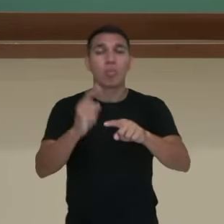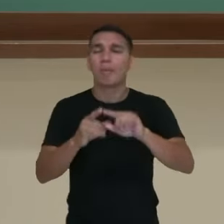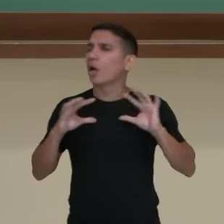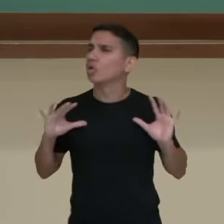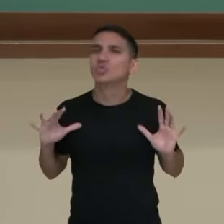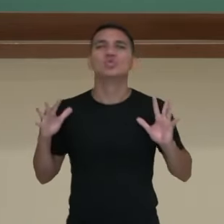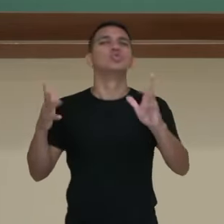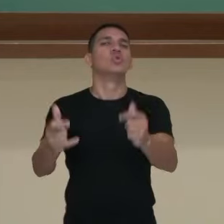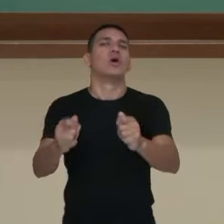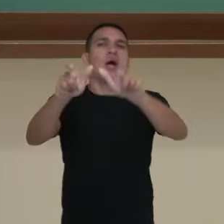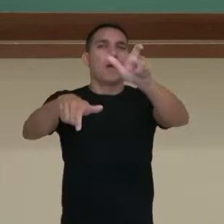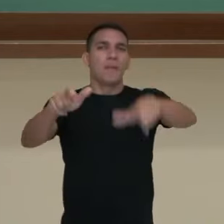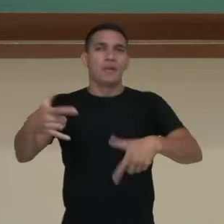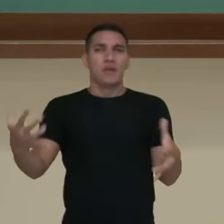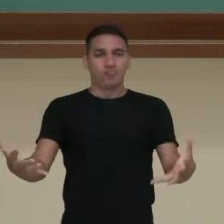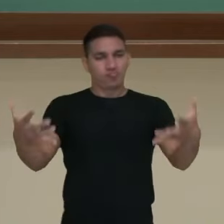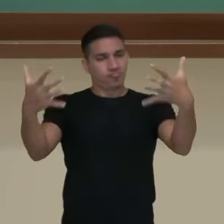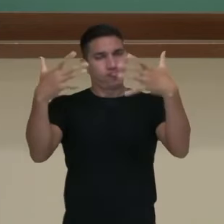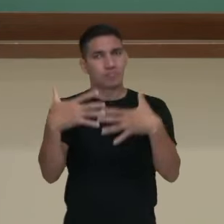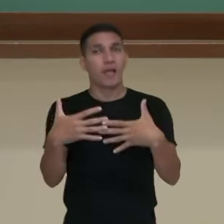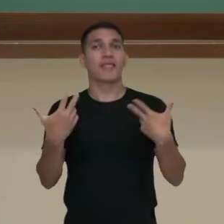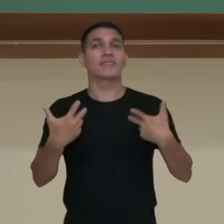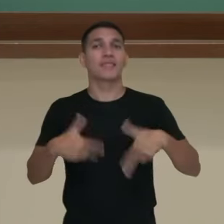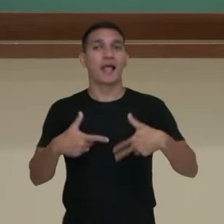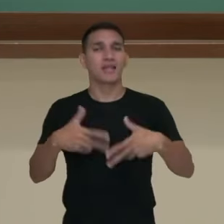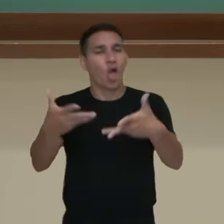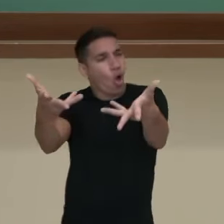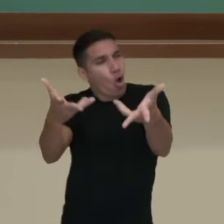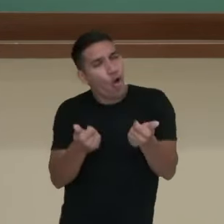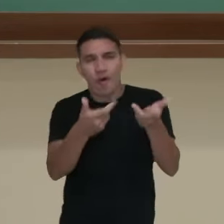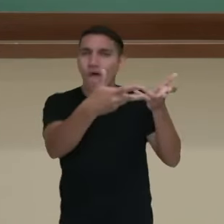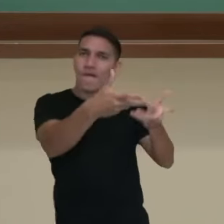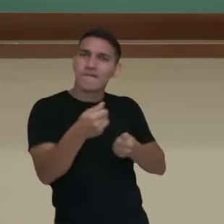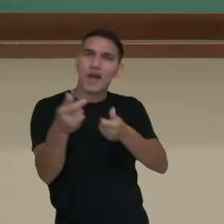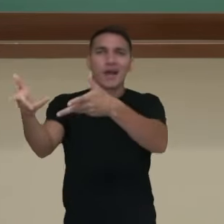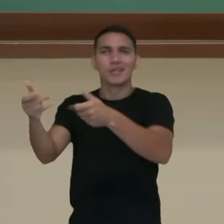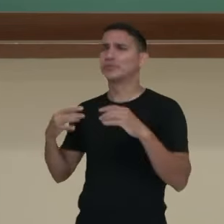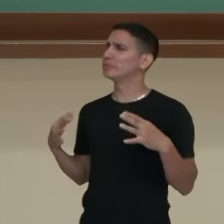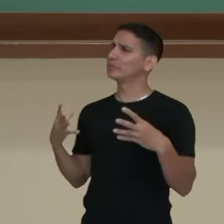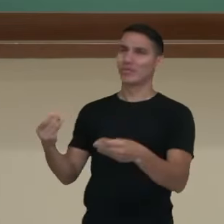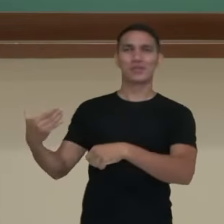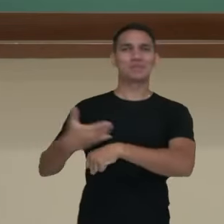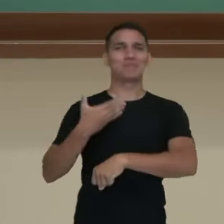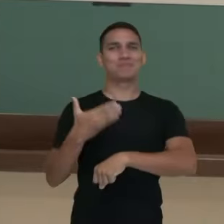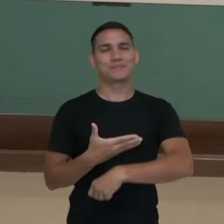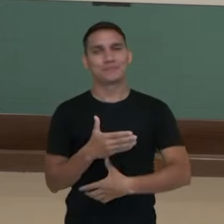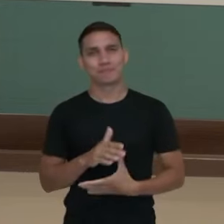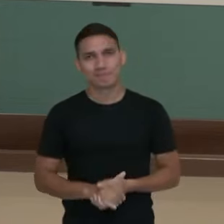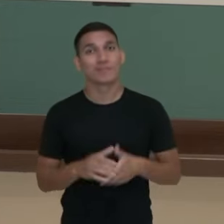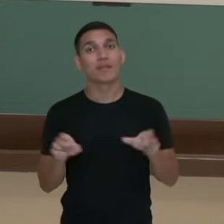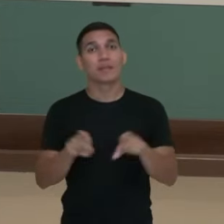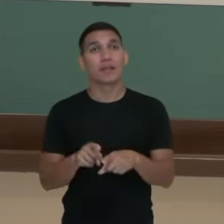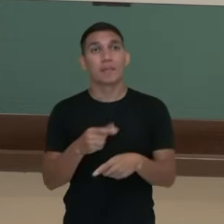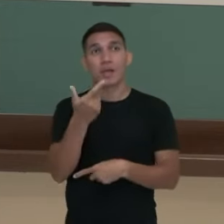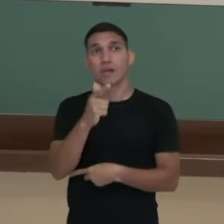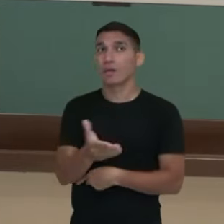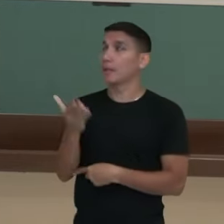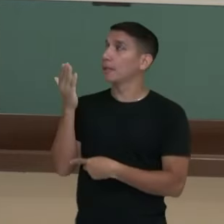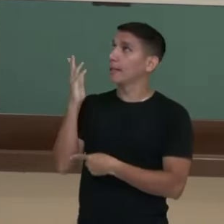todo mundo para a dança, convida todos a participar, tá? E ainda nós temos